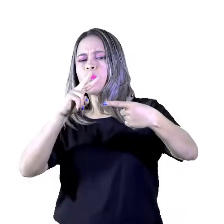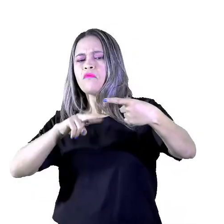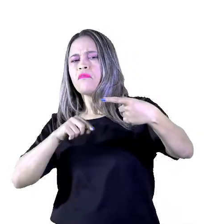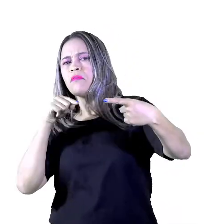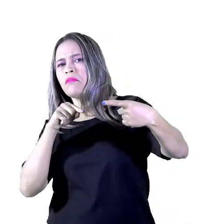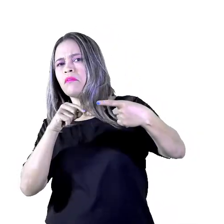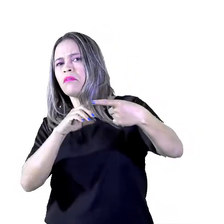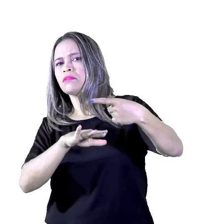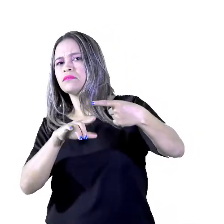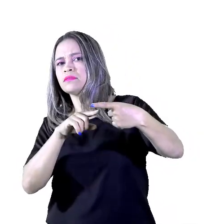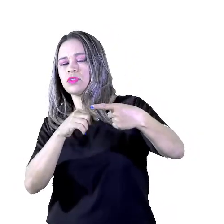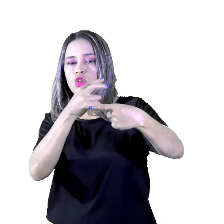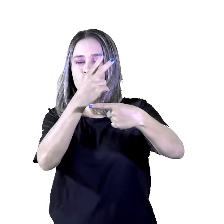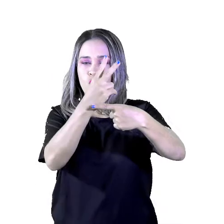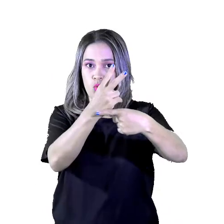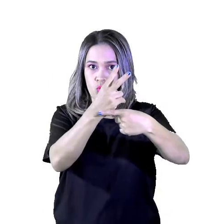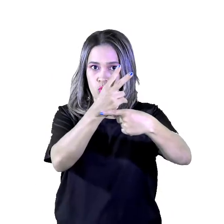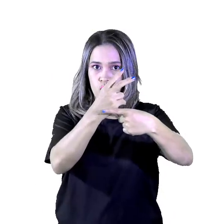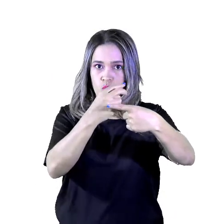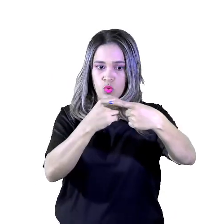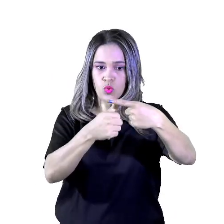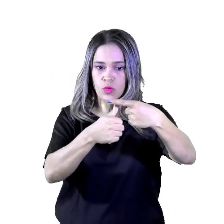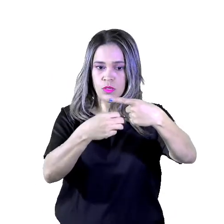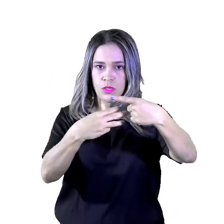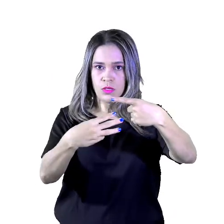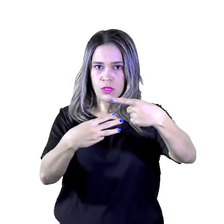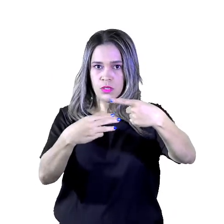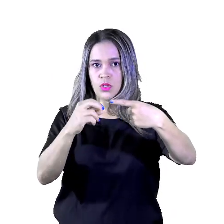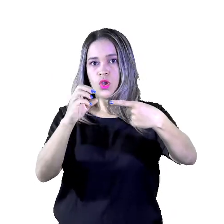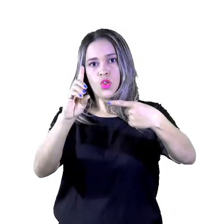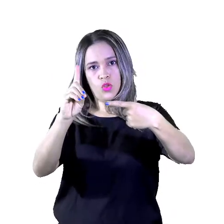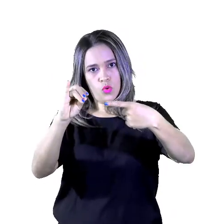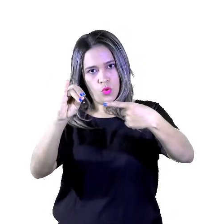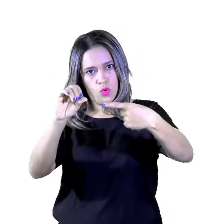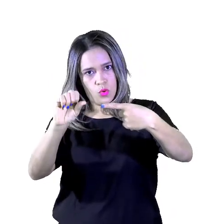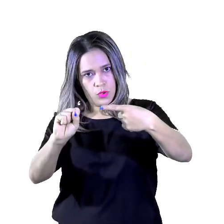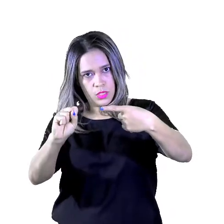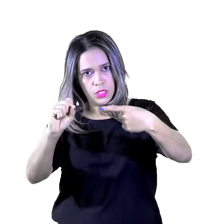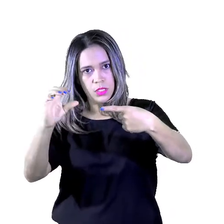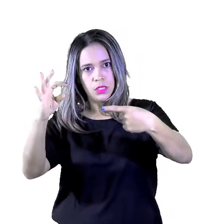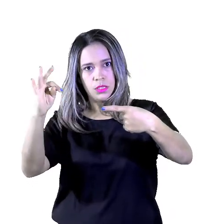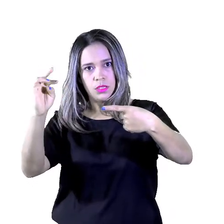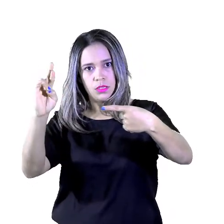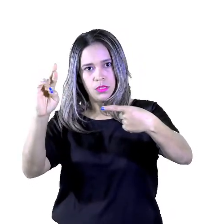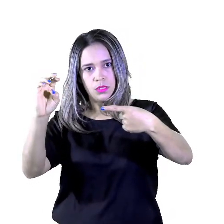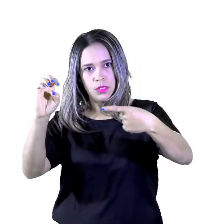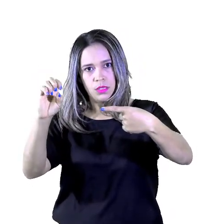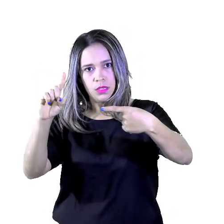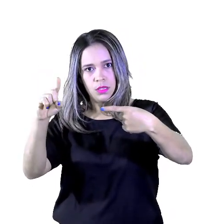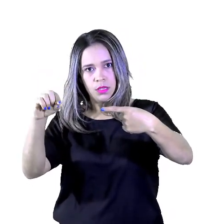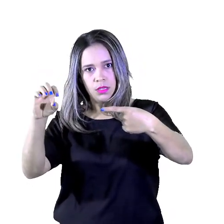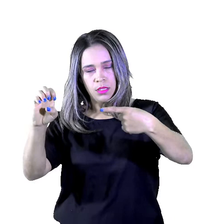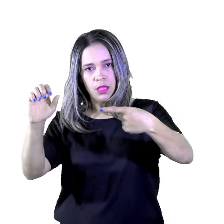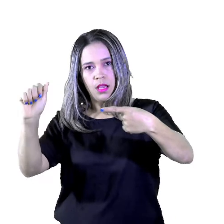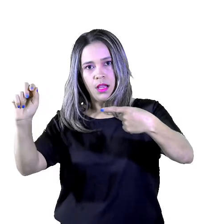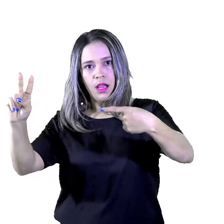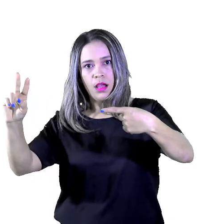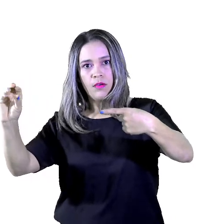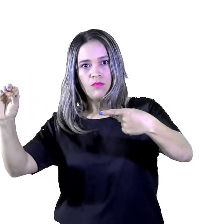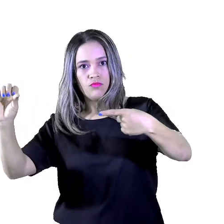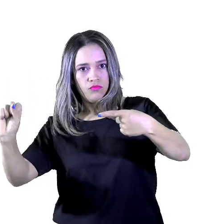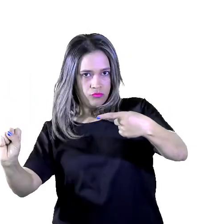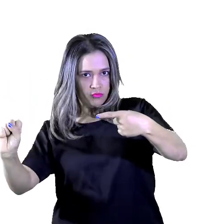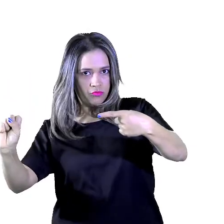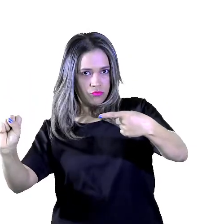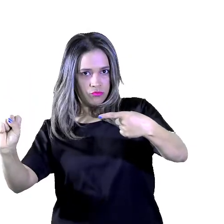fração? 2, 13 avos. Olha, eu acrescentei a palavra avos.